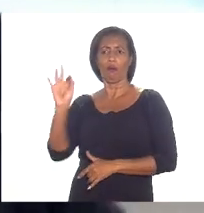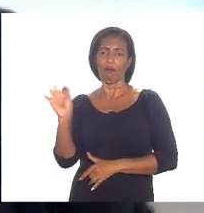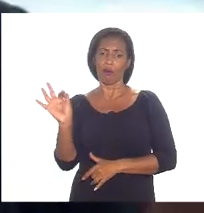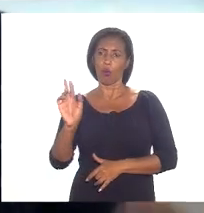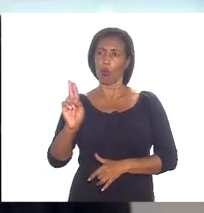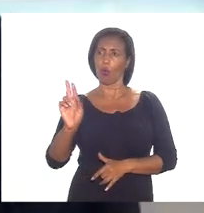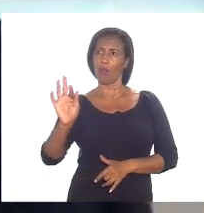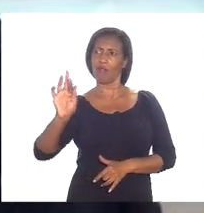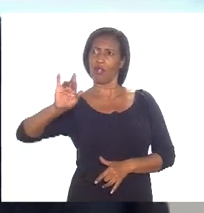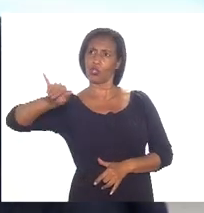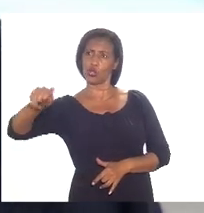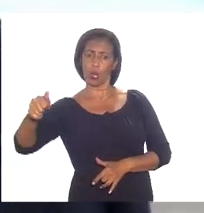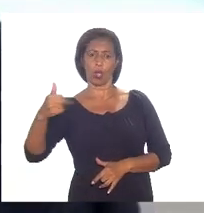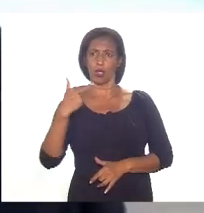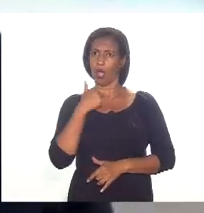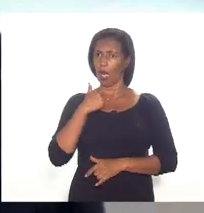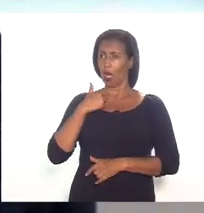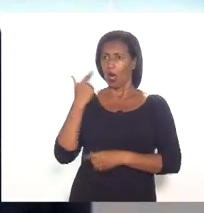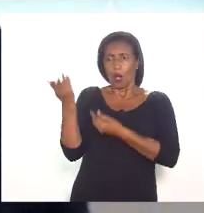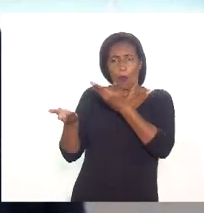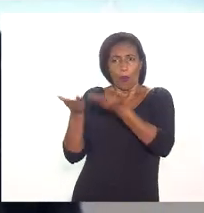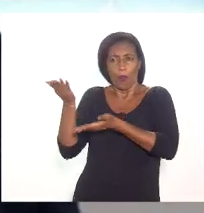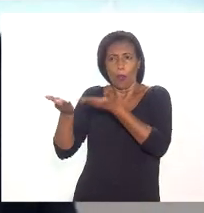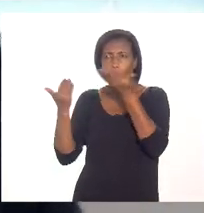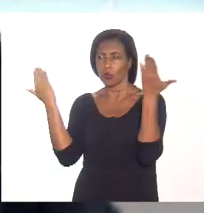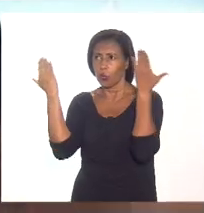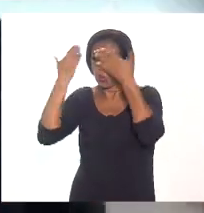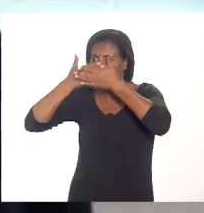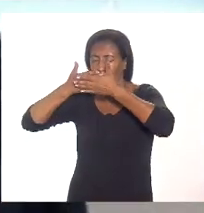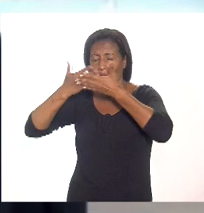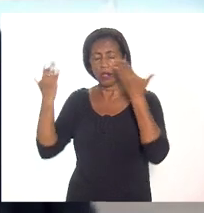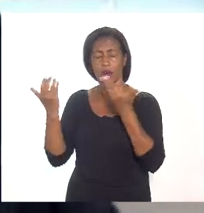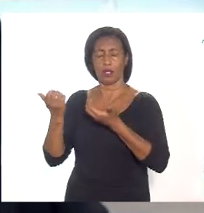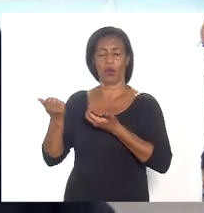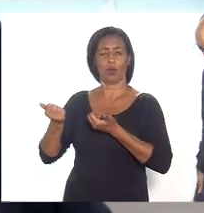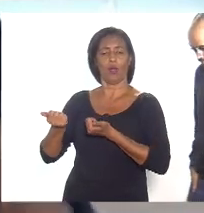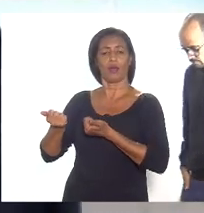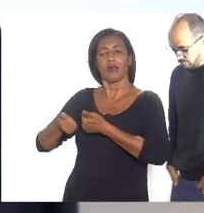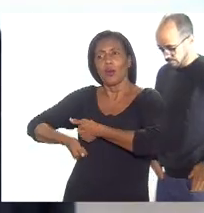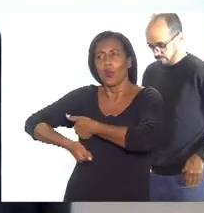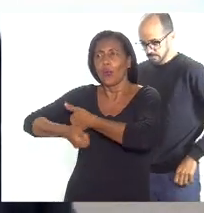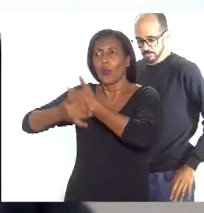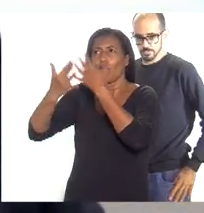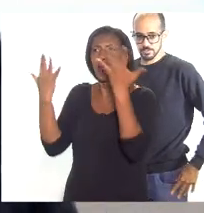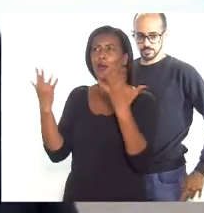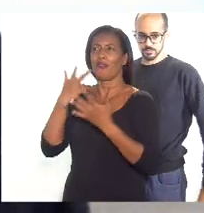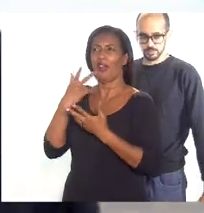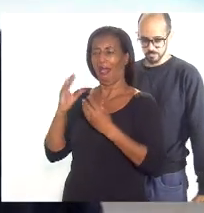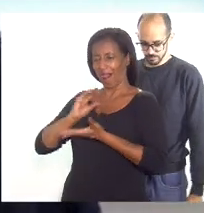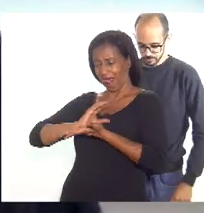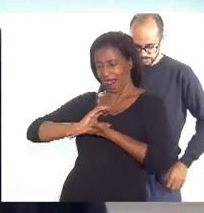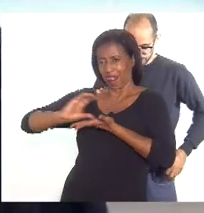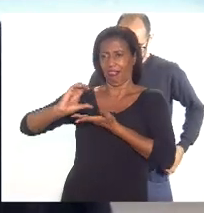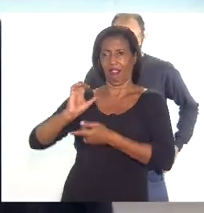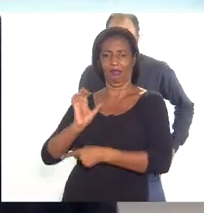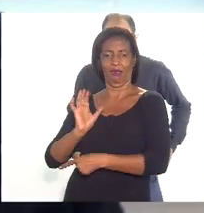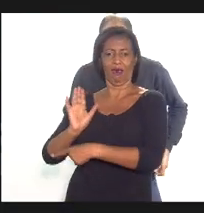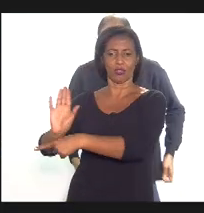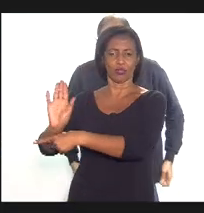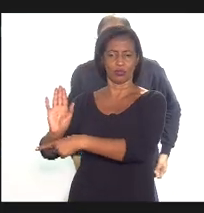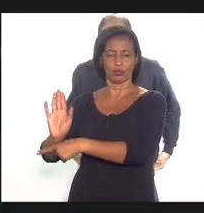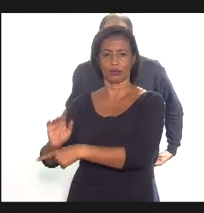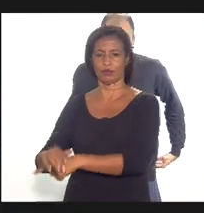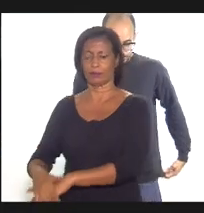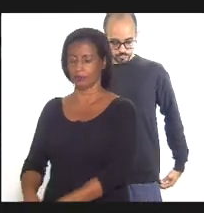que a gente não pode passar a mão e agora querer glorificar a inoperância e a incompetência dando dinheiro. Então, permite uma